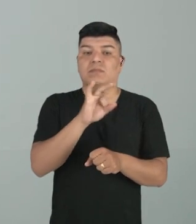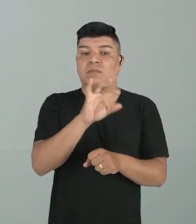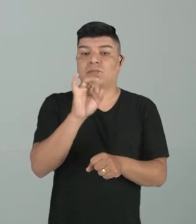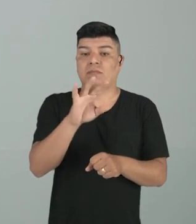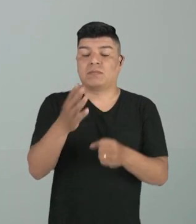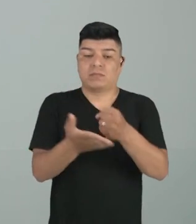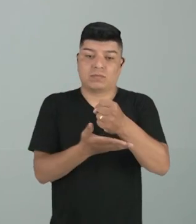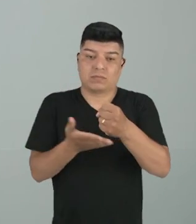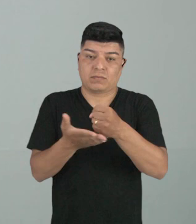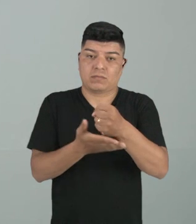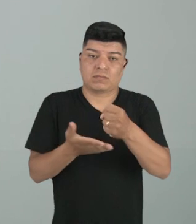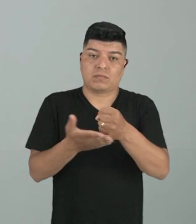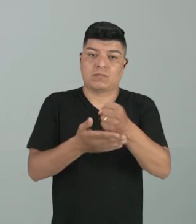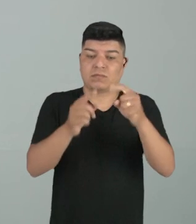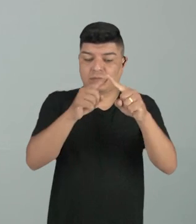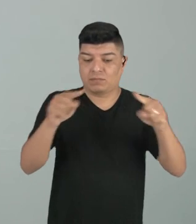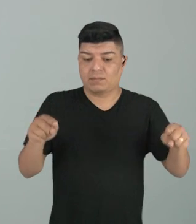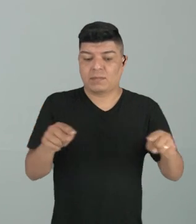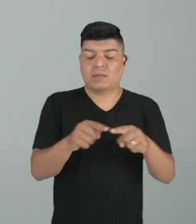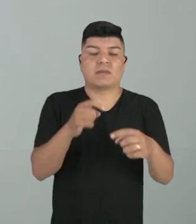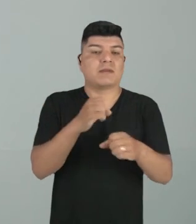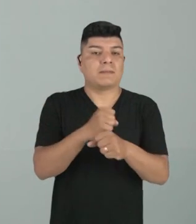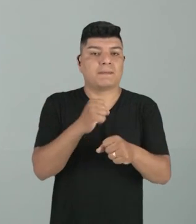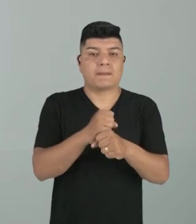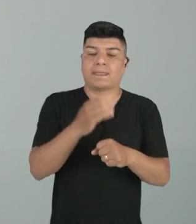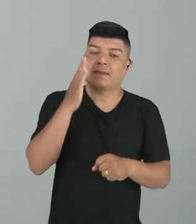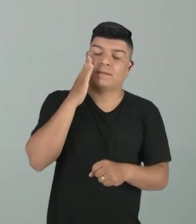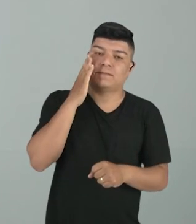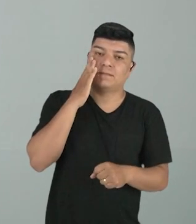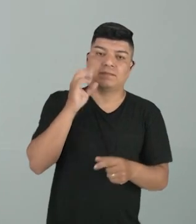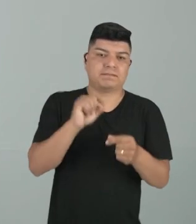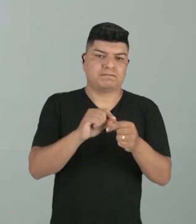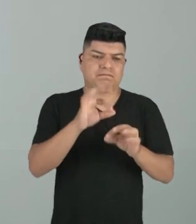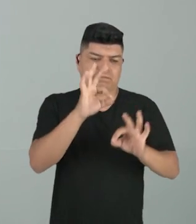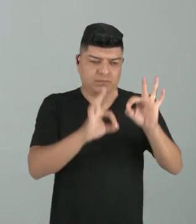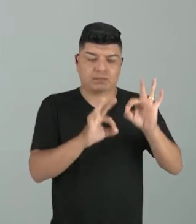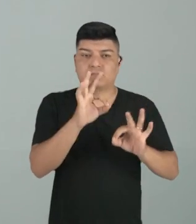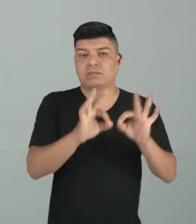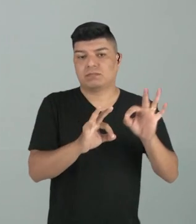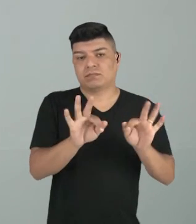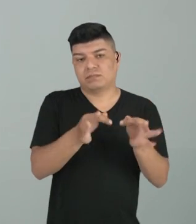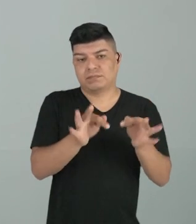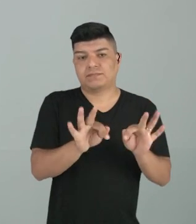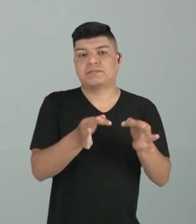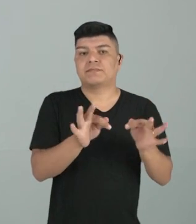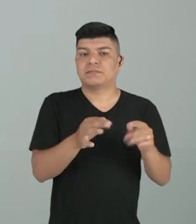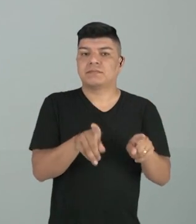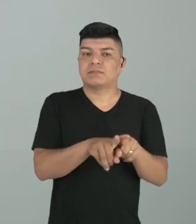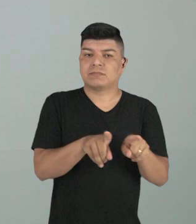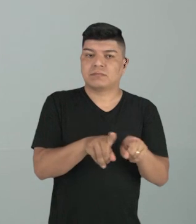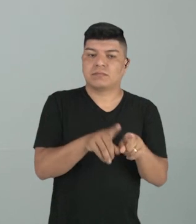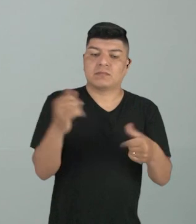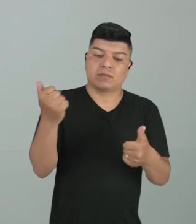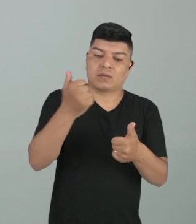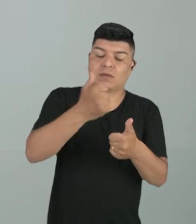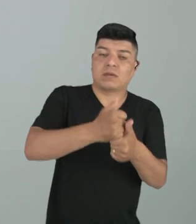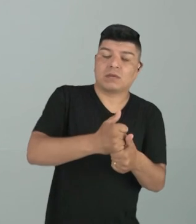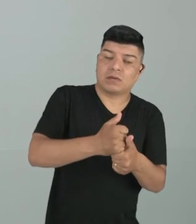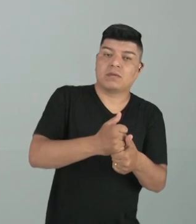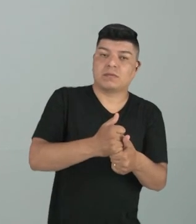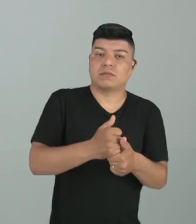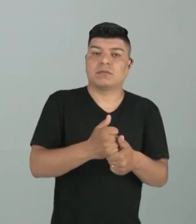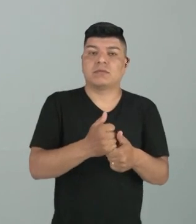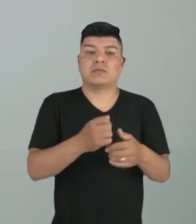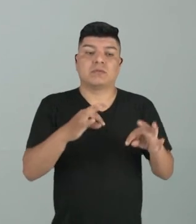funções básicas trigonométricas e saber operacionalizar na simplificação ao substituir